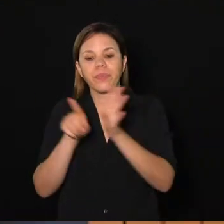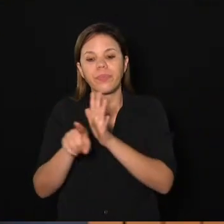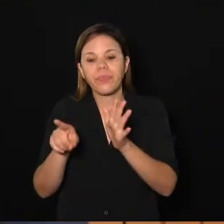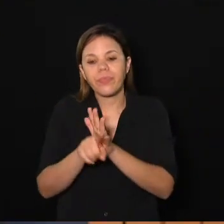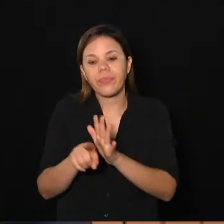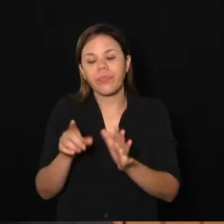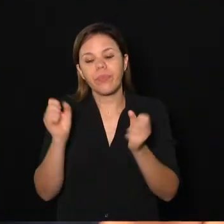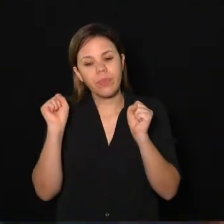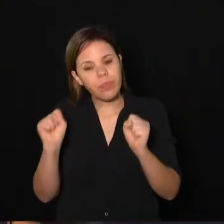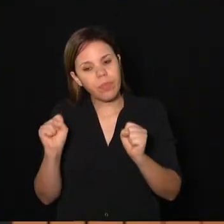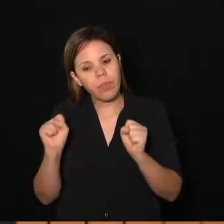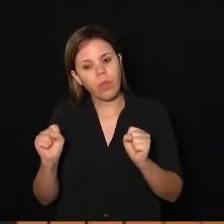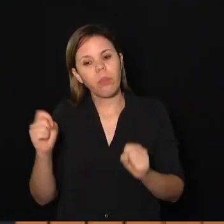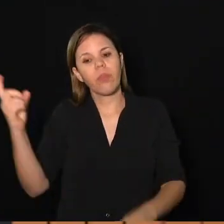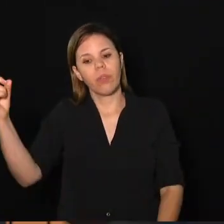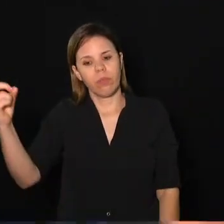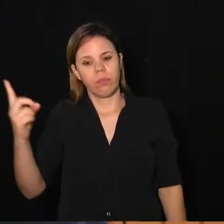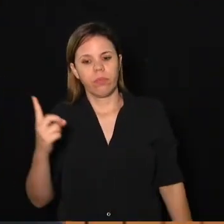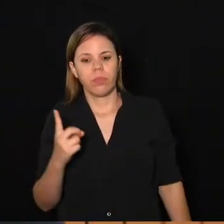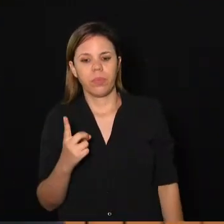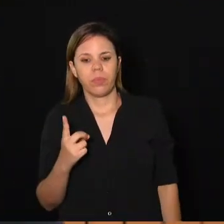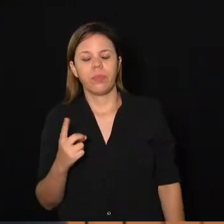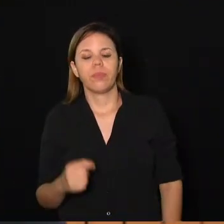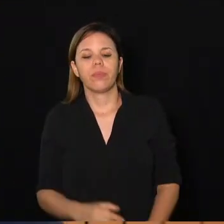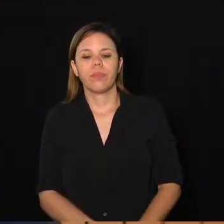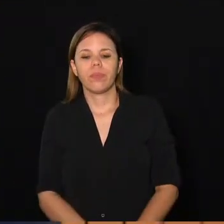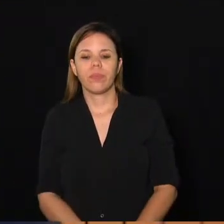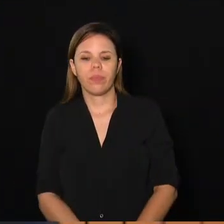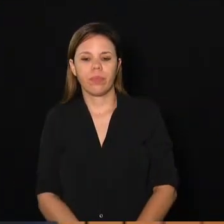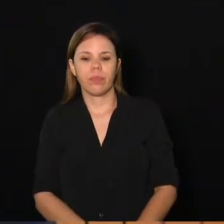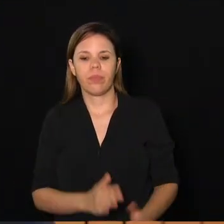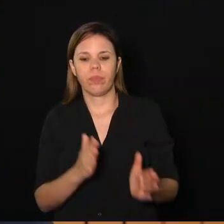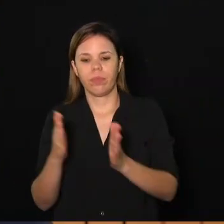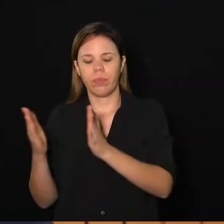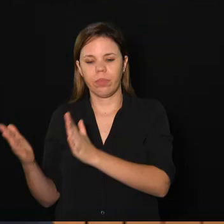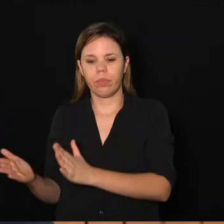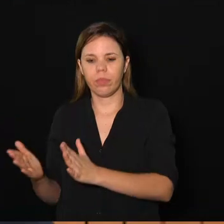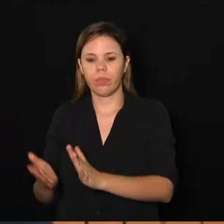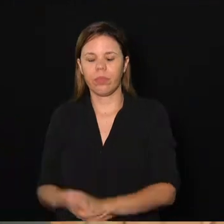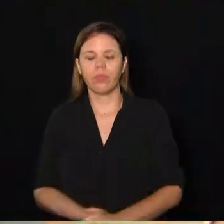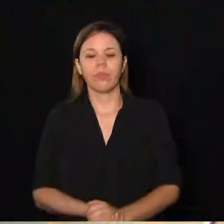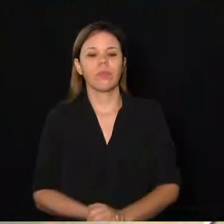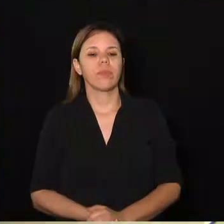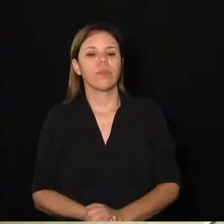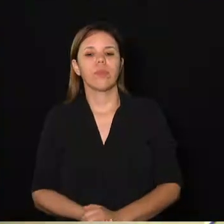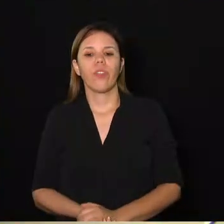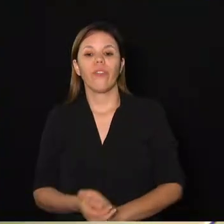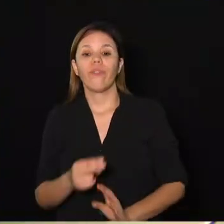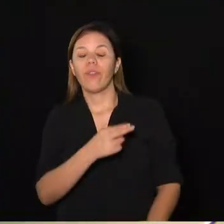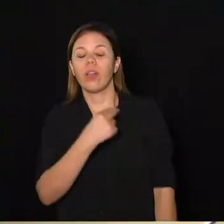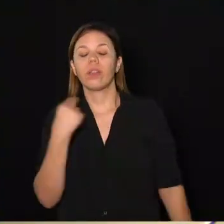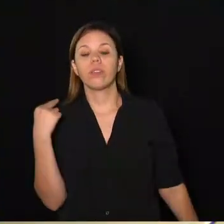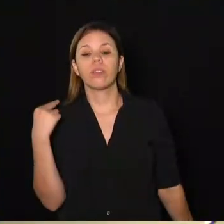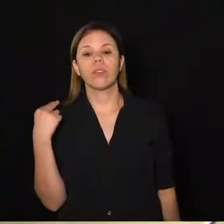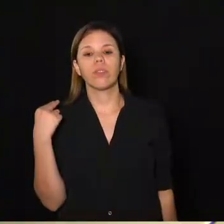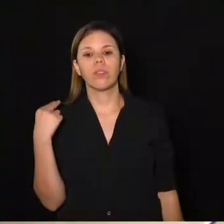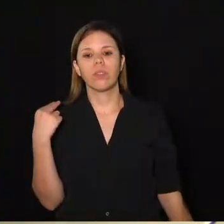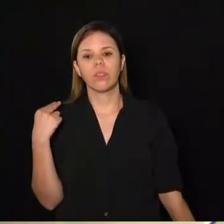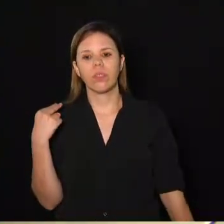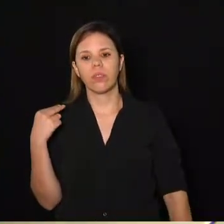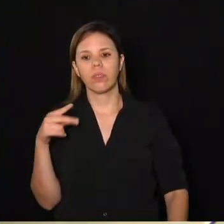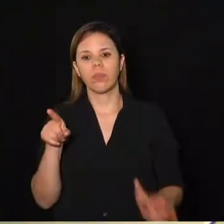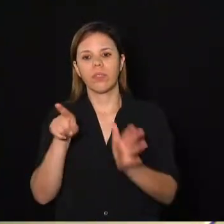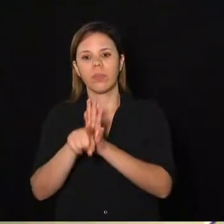pergunta que possa se dirigir ao lado que se identifique e faça a pergunta por